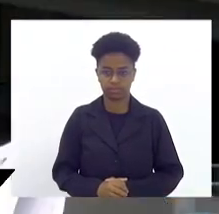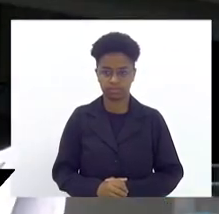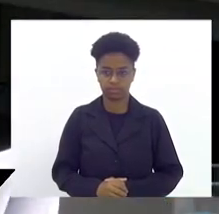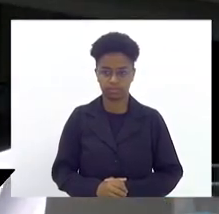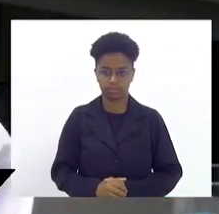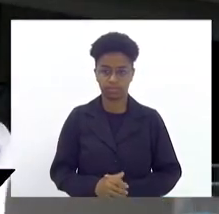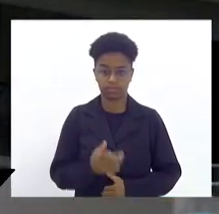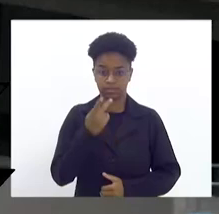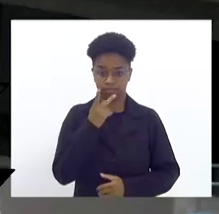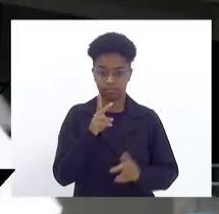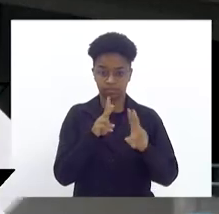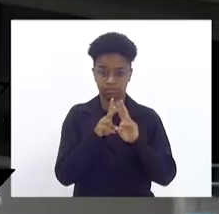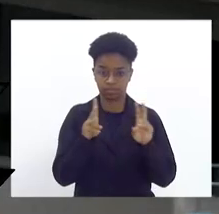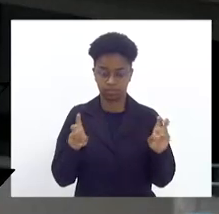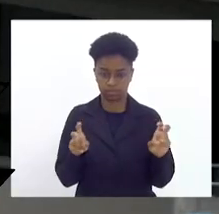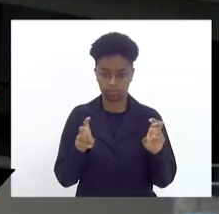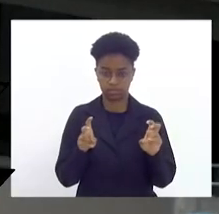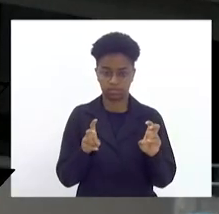Que trata da produção